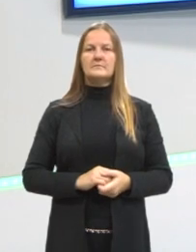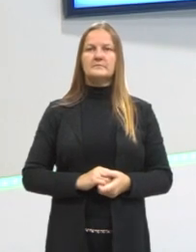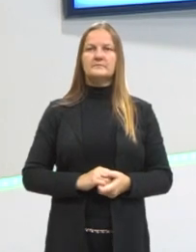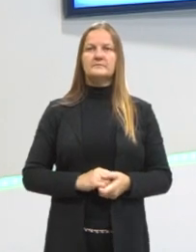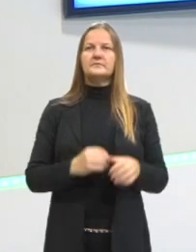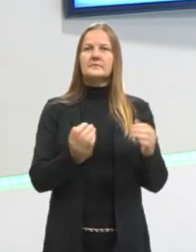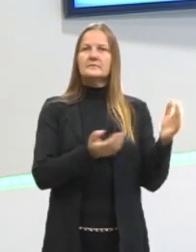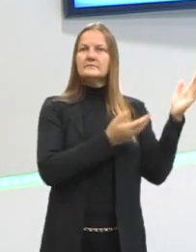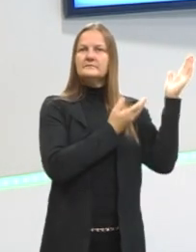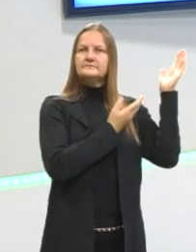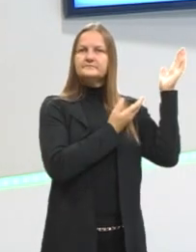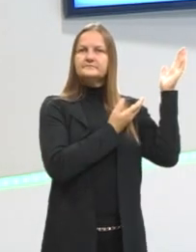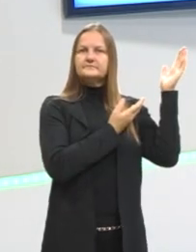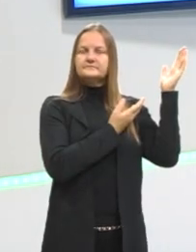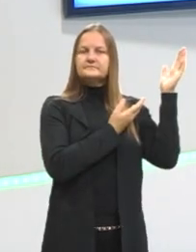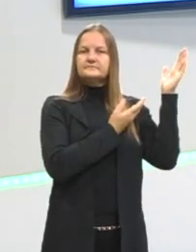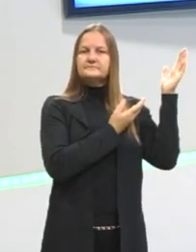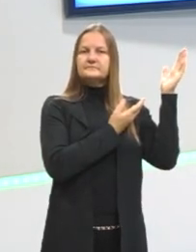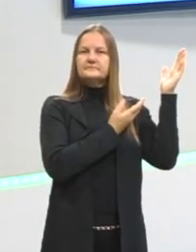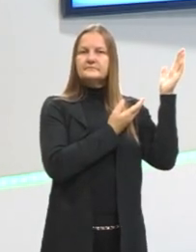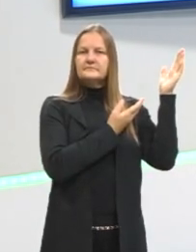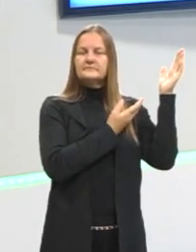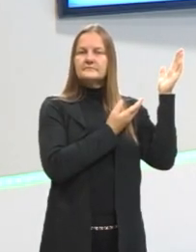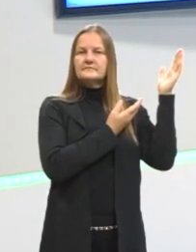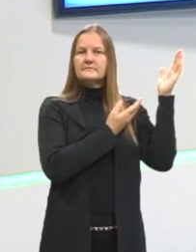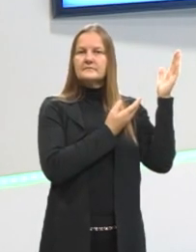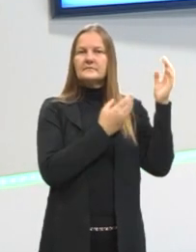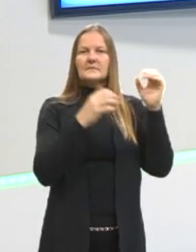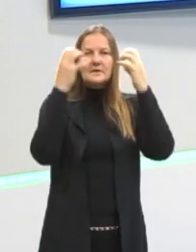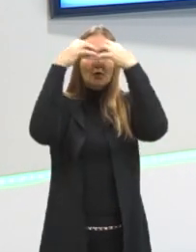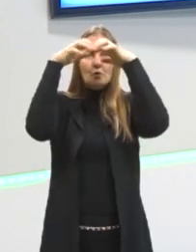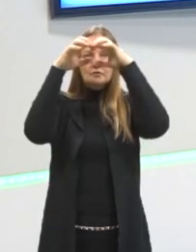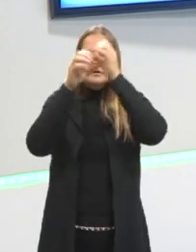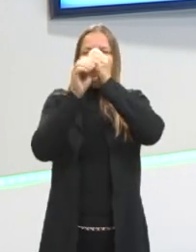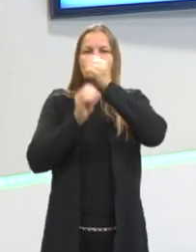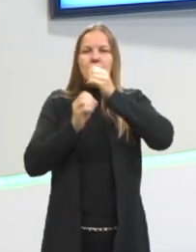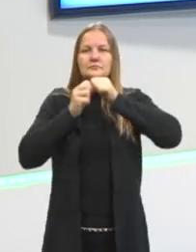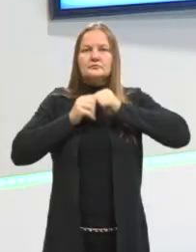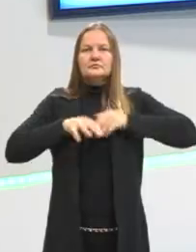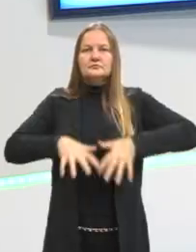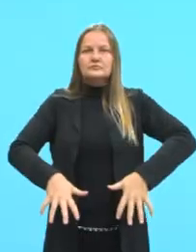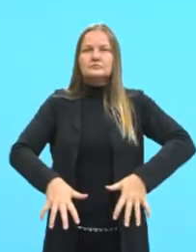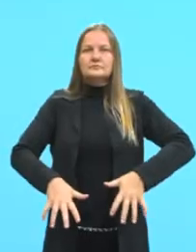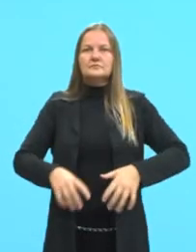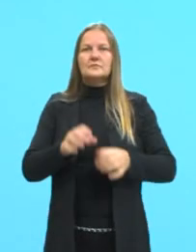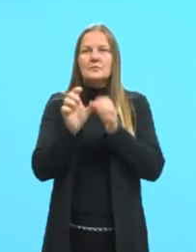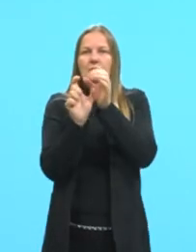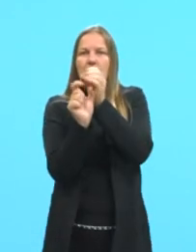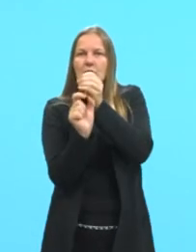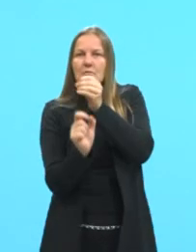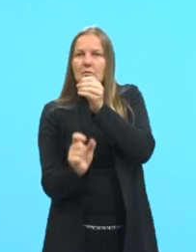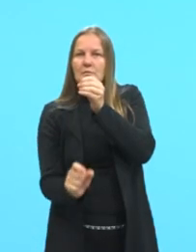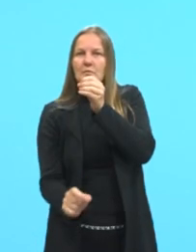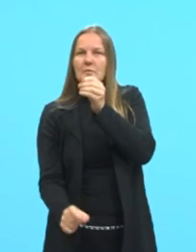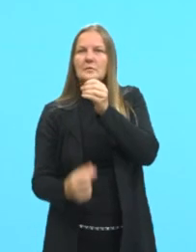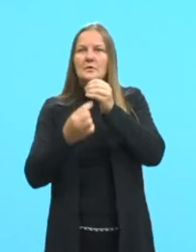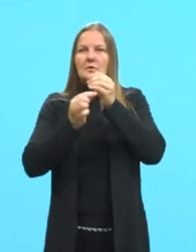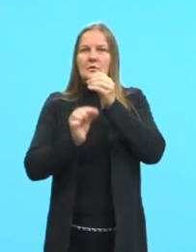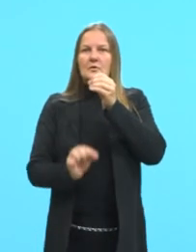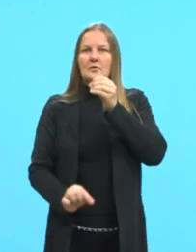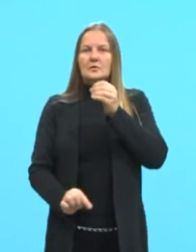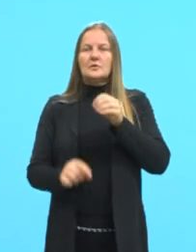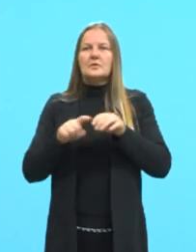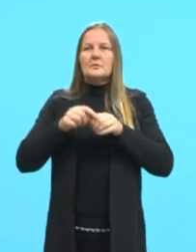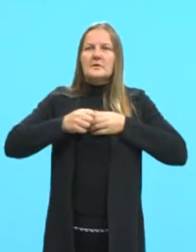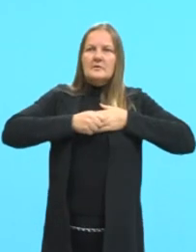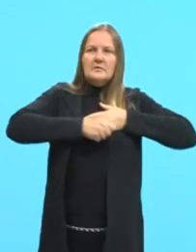e aqui ó sistema nervoso central que ao encéfalo e a medula espinhal e o nervoso e o sistema